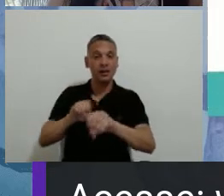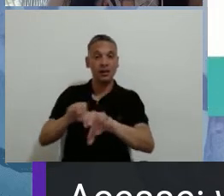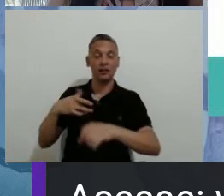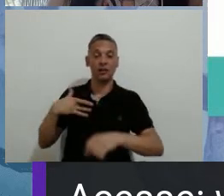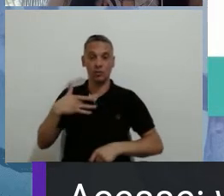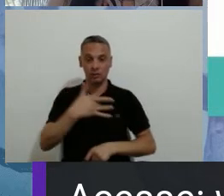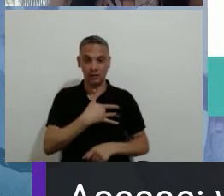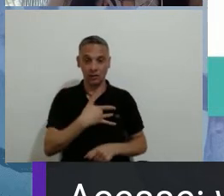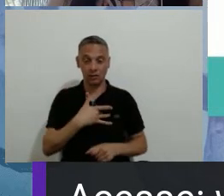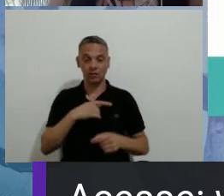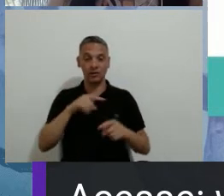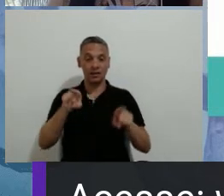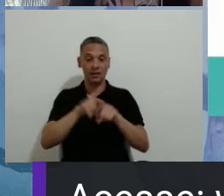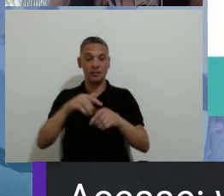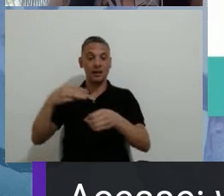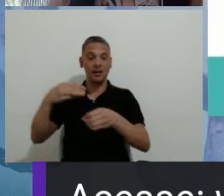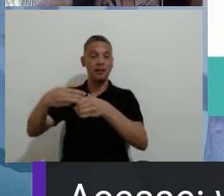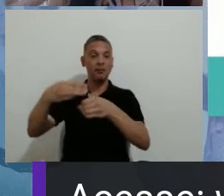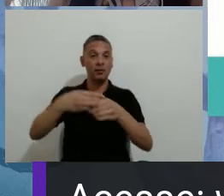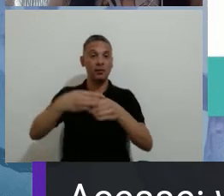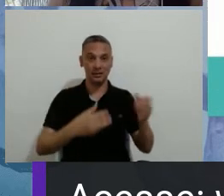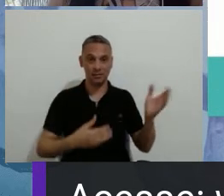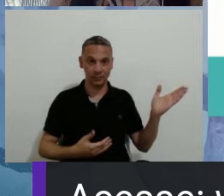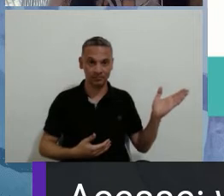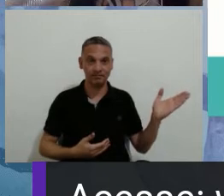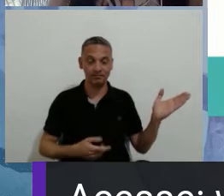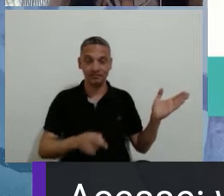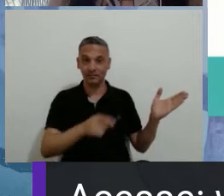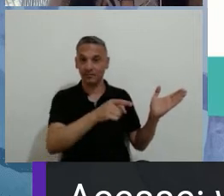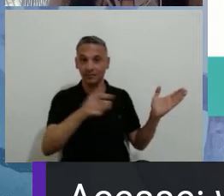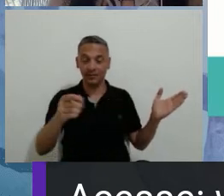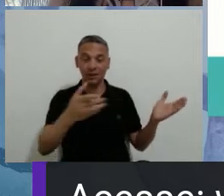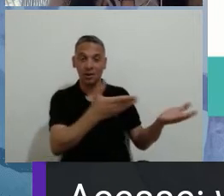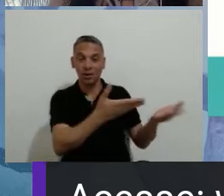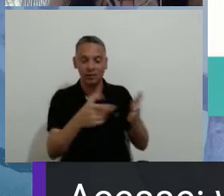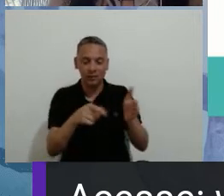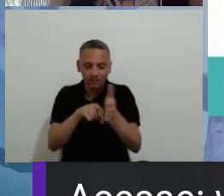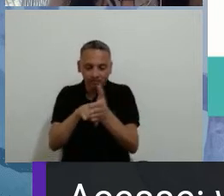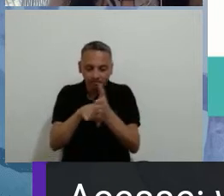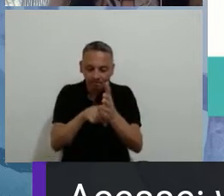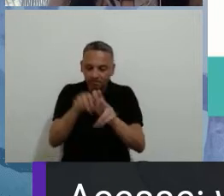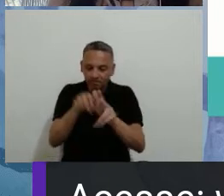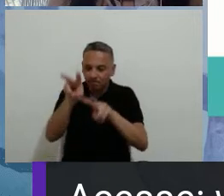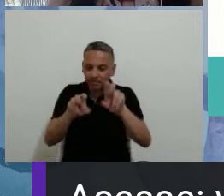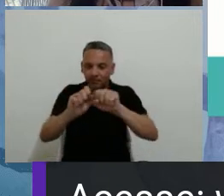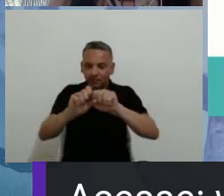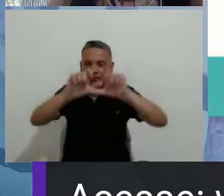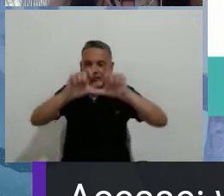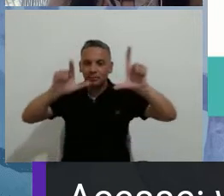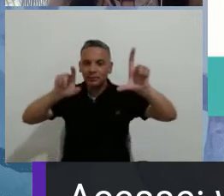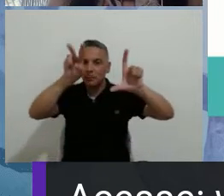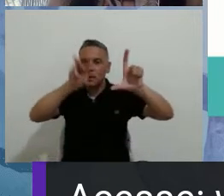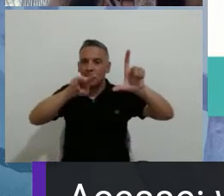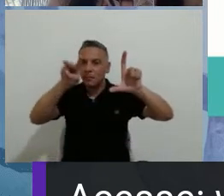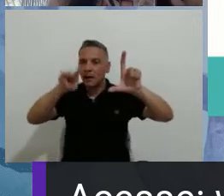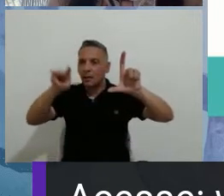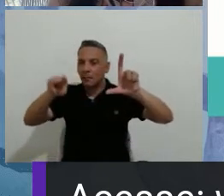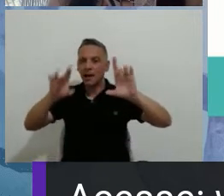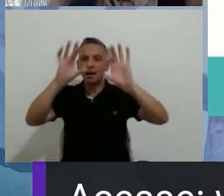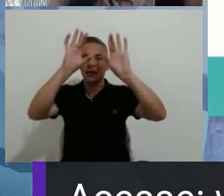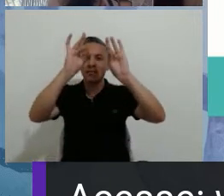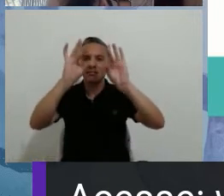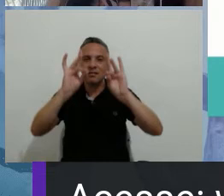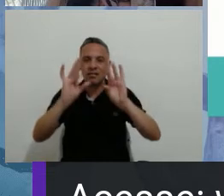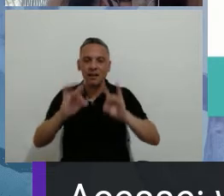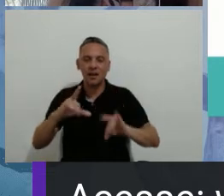os municípios aqui presentes. É um convite a explorar esses dados que estão disponíveis de forma muito mais detalhada, inclusive com